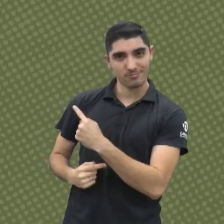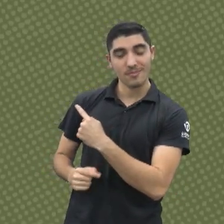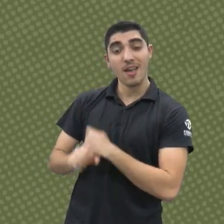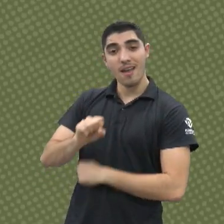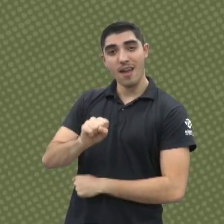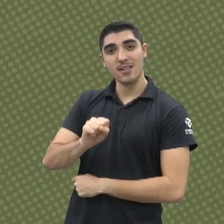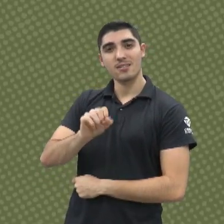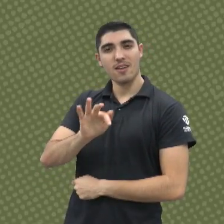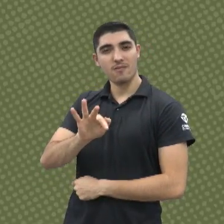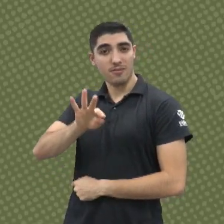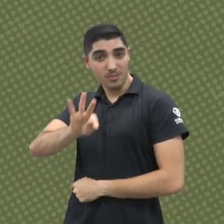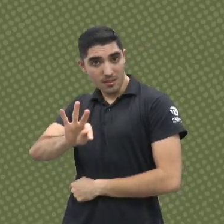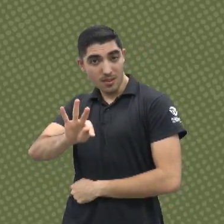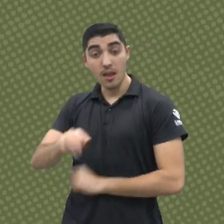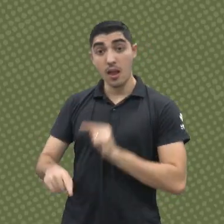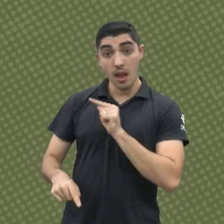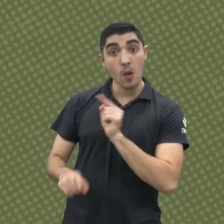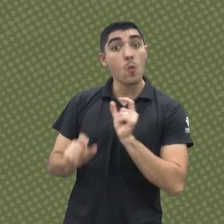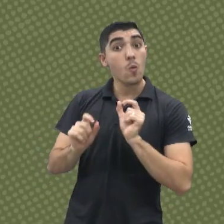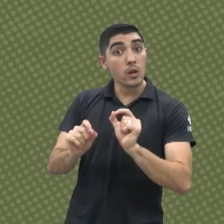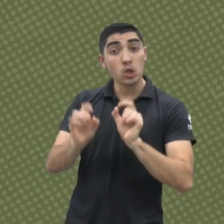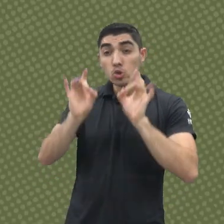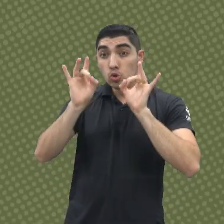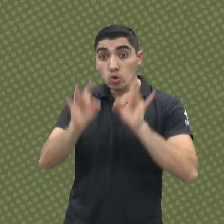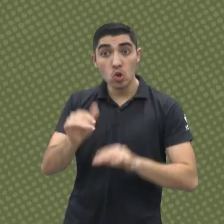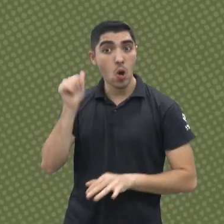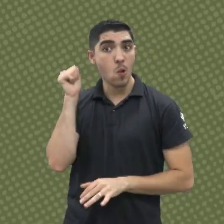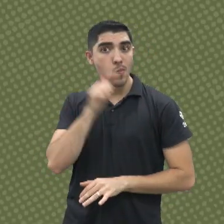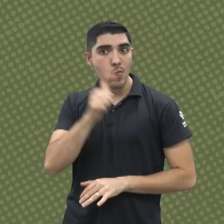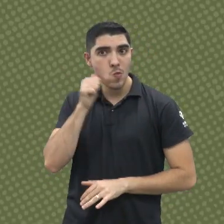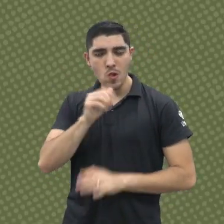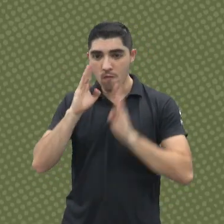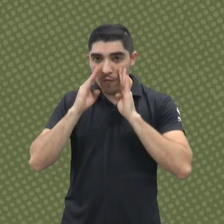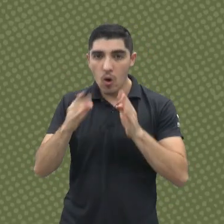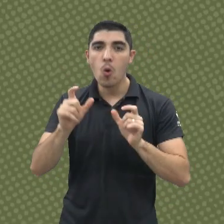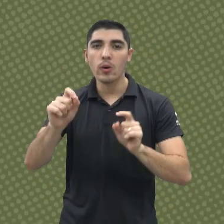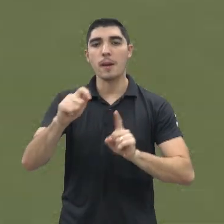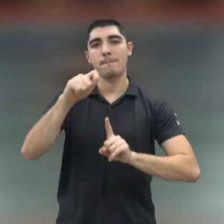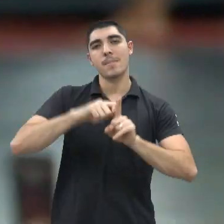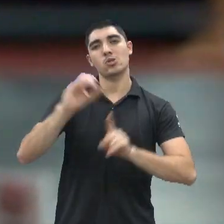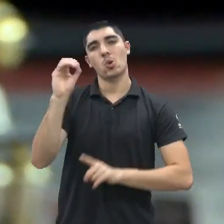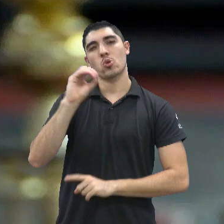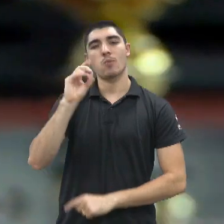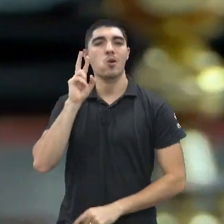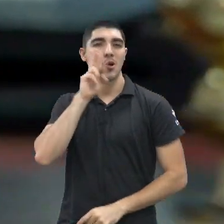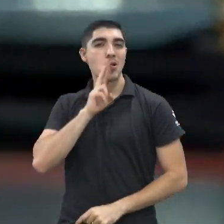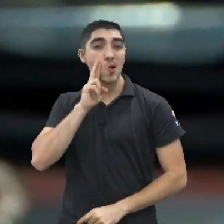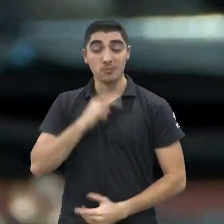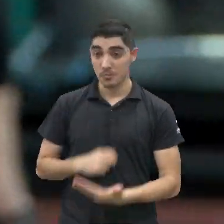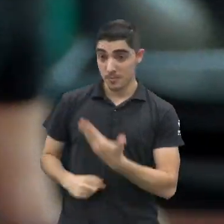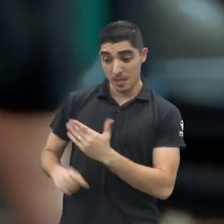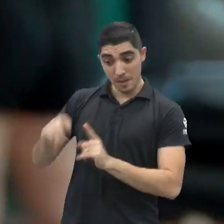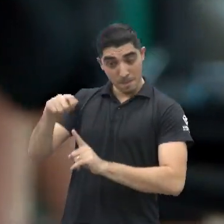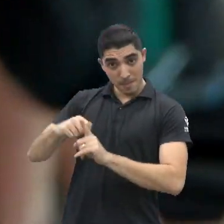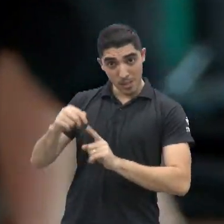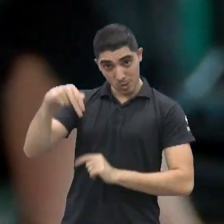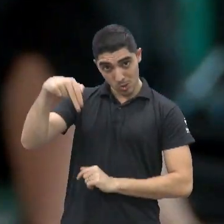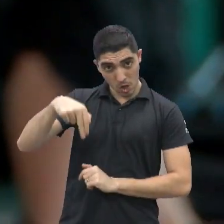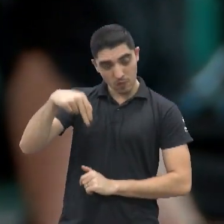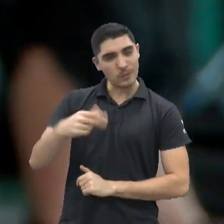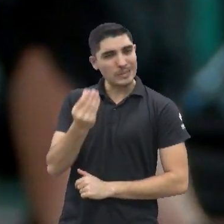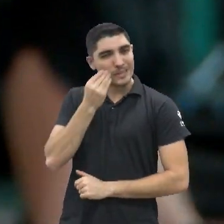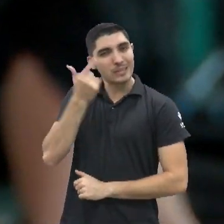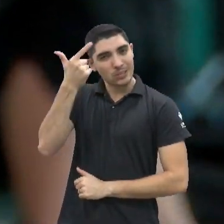um evento 100% feminino em prol do Outubro Rosa. Em novembro, ela busca mais um título nos